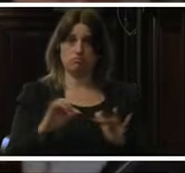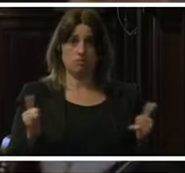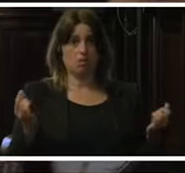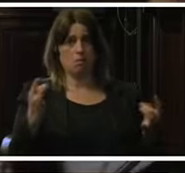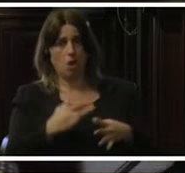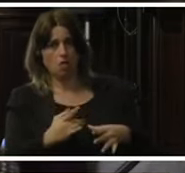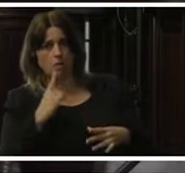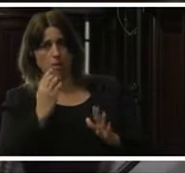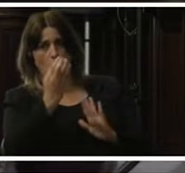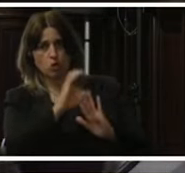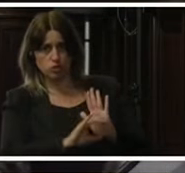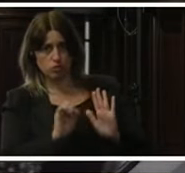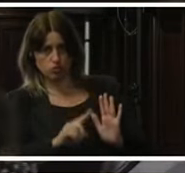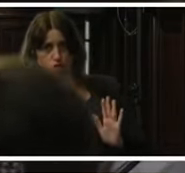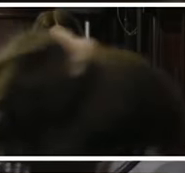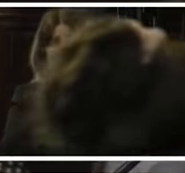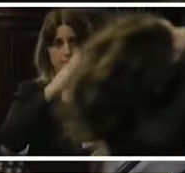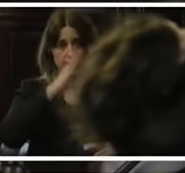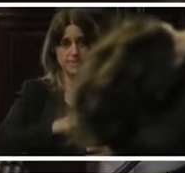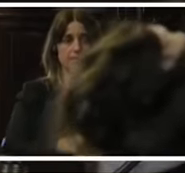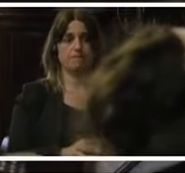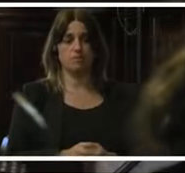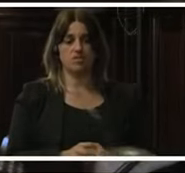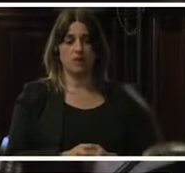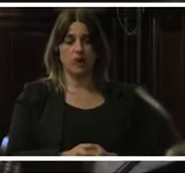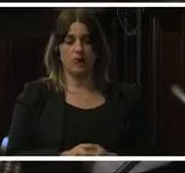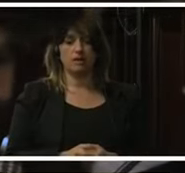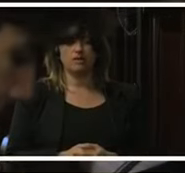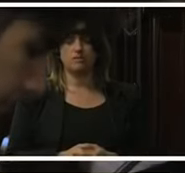a google ea